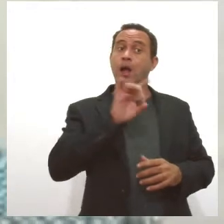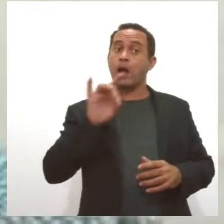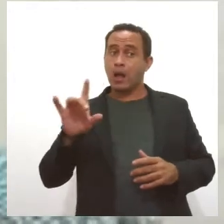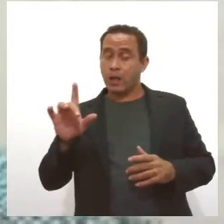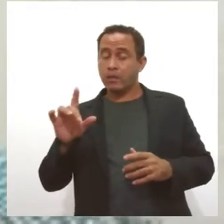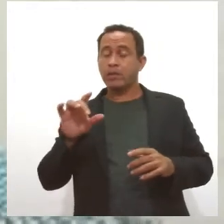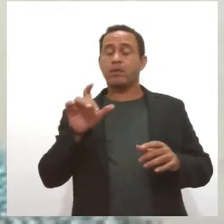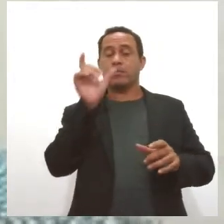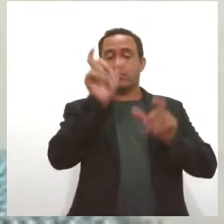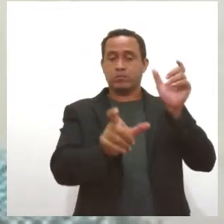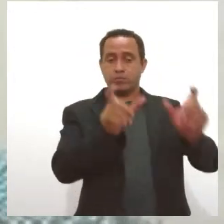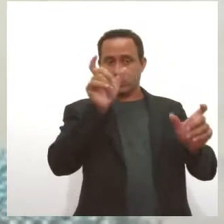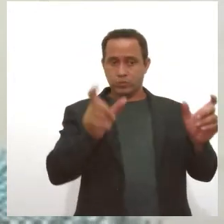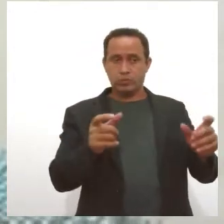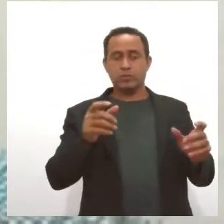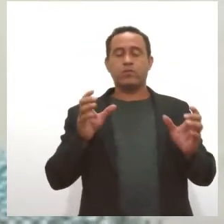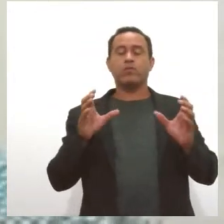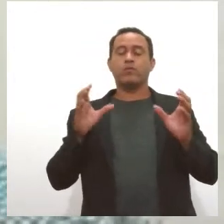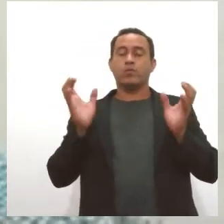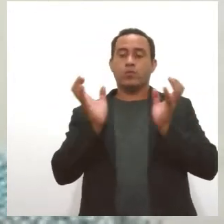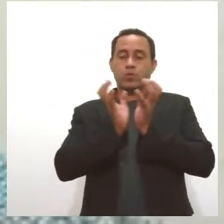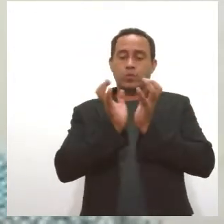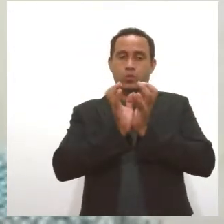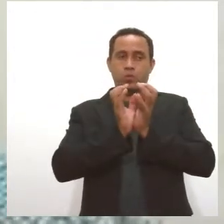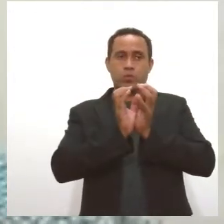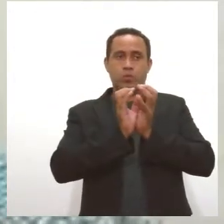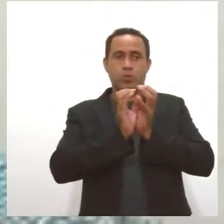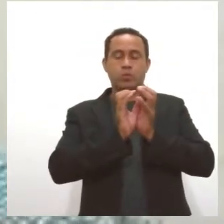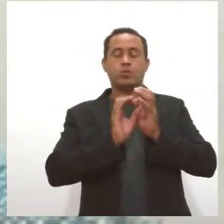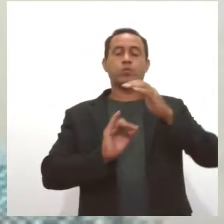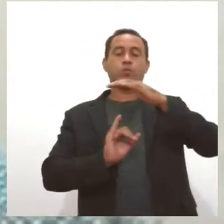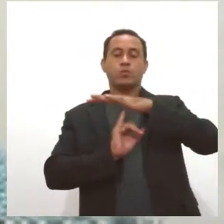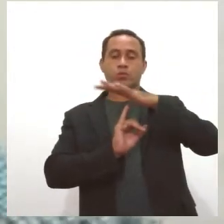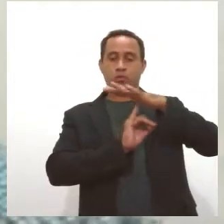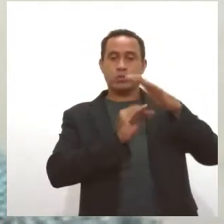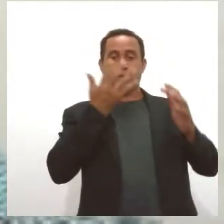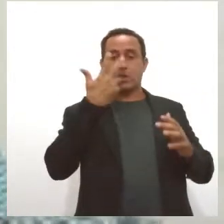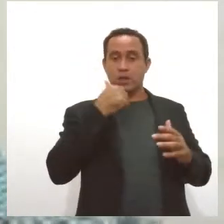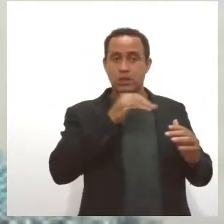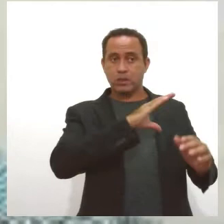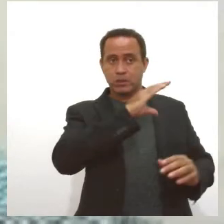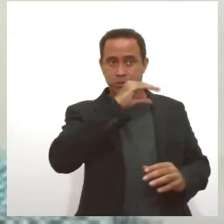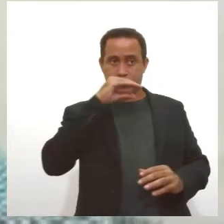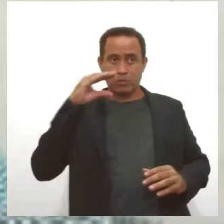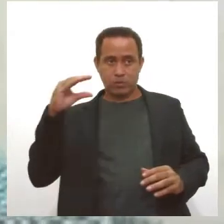no ECA, né, que é o Estatuto da Criança e do Adolescente. Então,